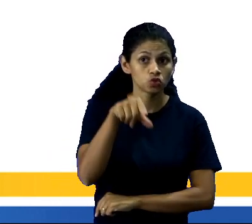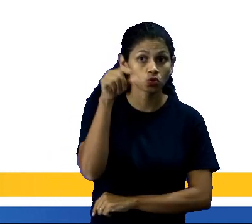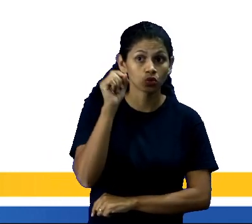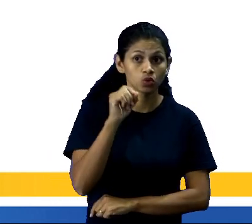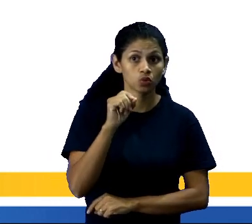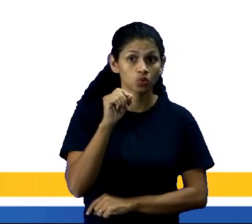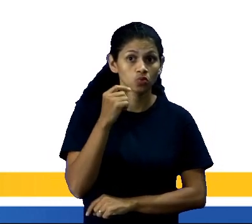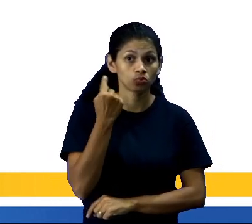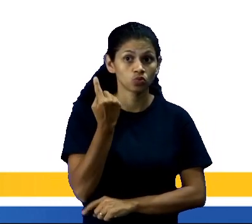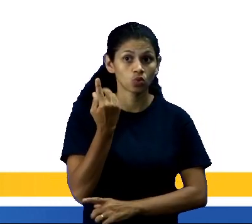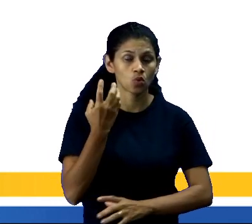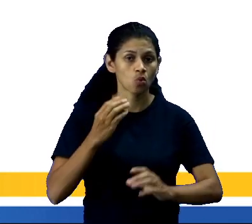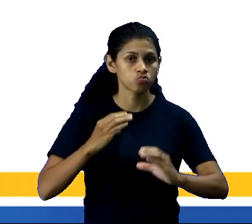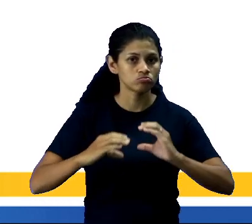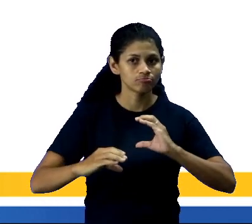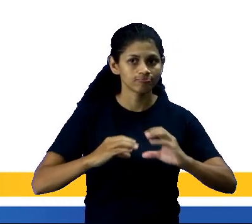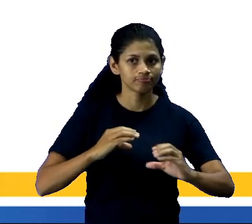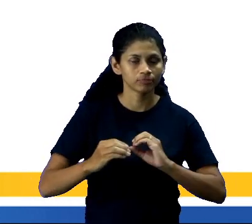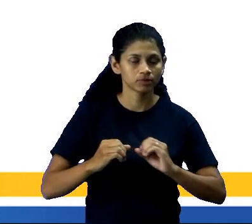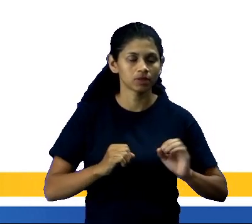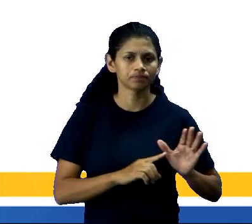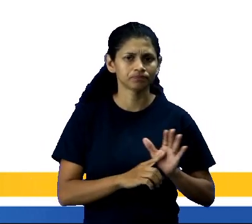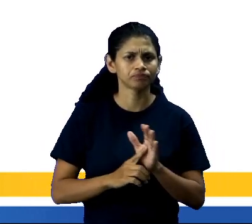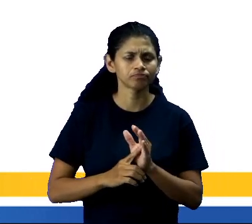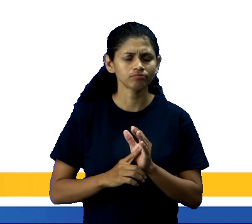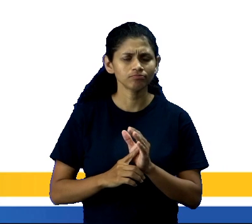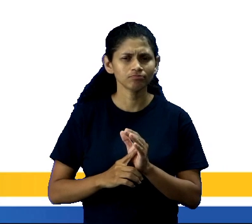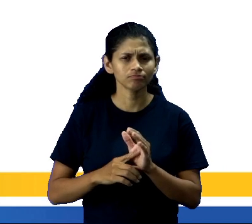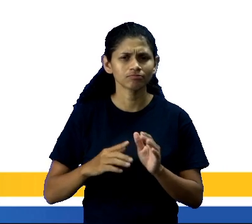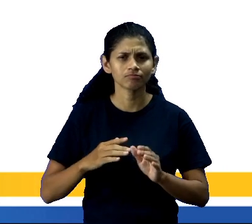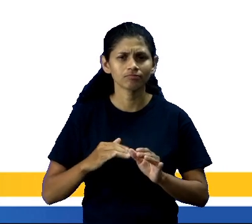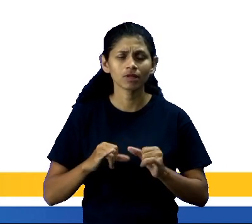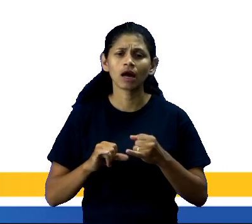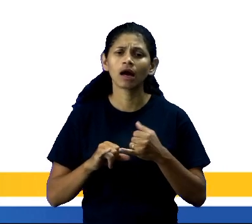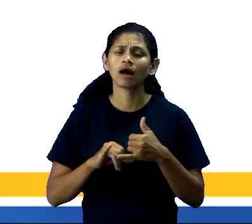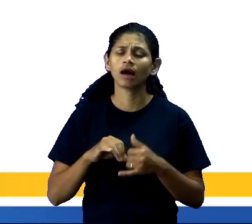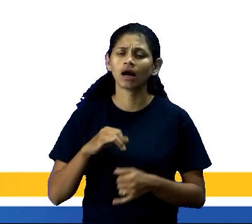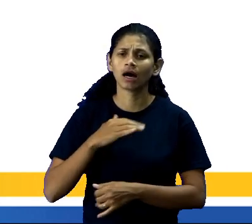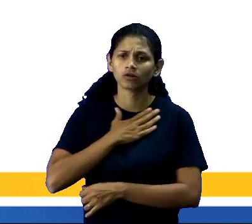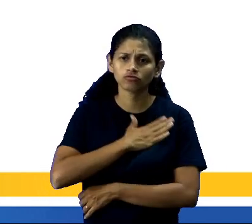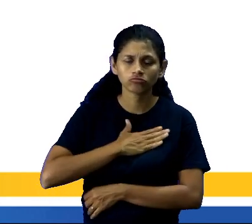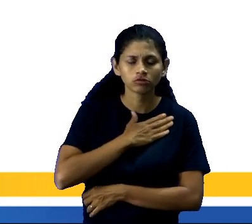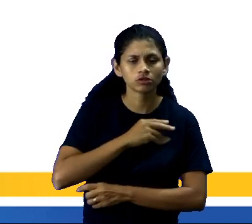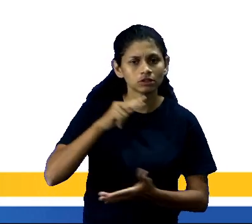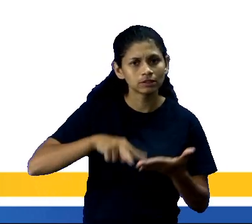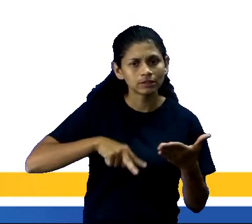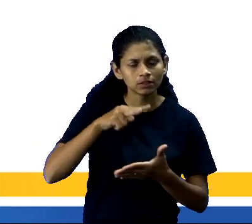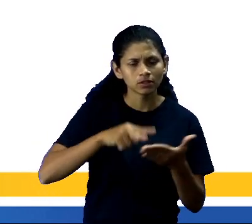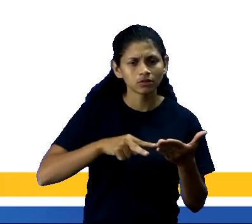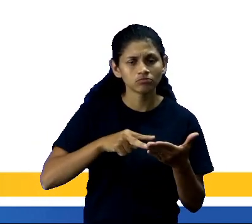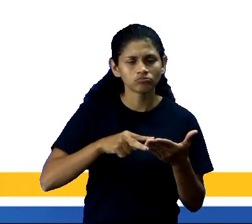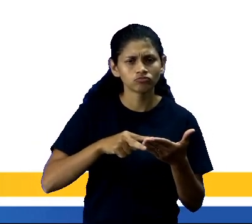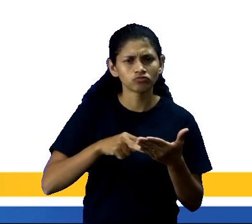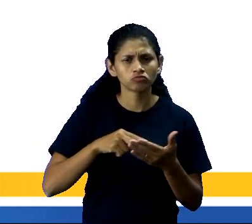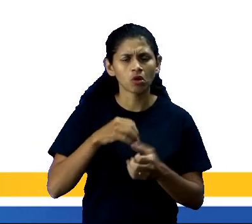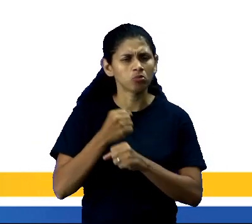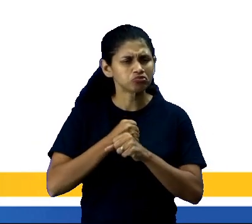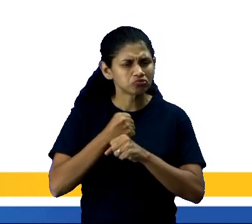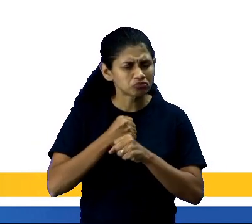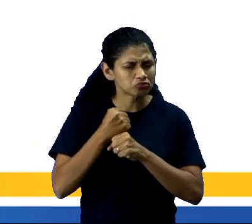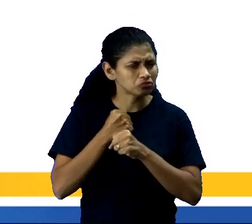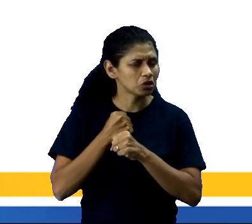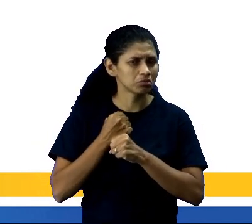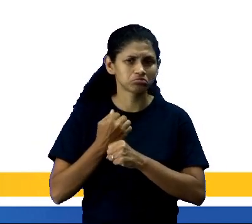Débora Oliveira. Ela colocou o seguinte: sou amante da leitura. Havia algum tempo que não encontrava um bom livro de romance